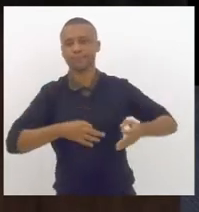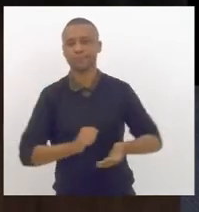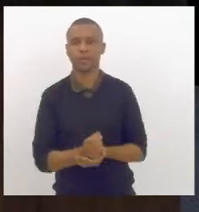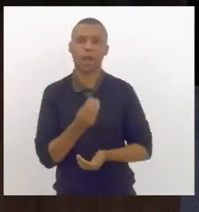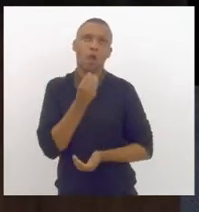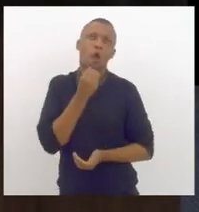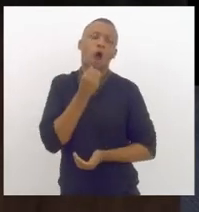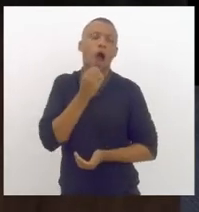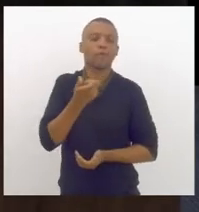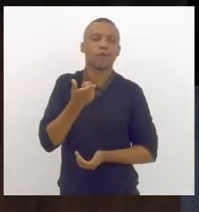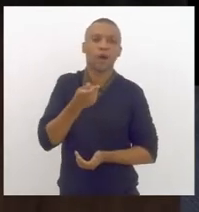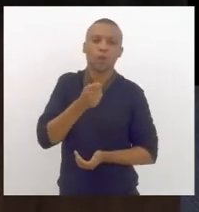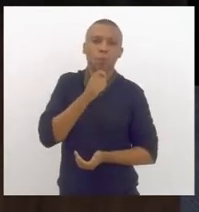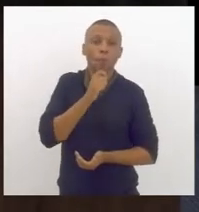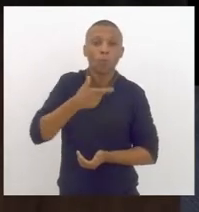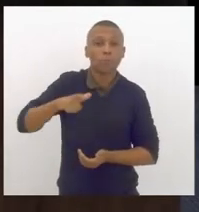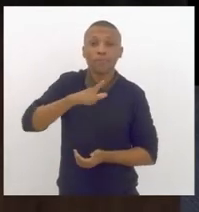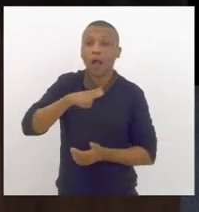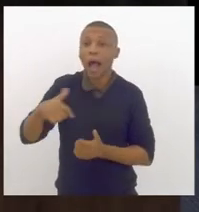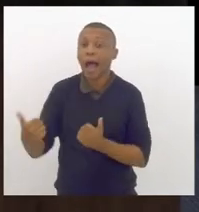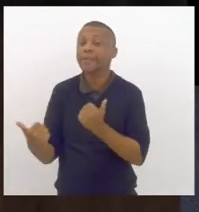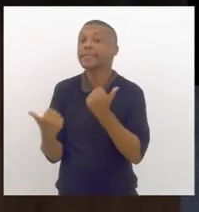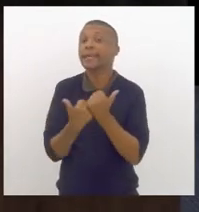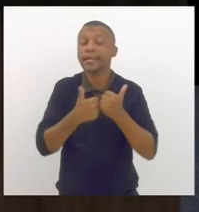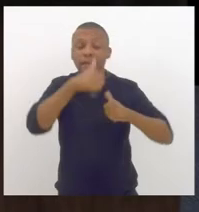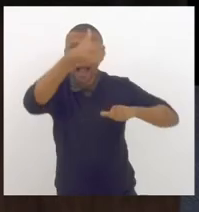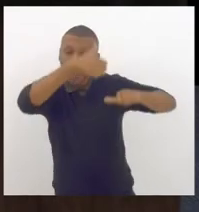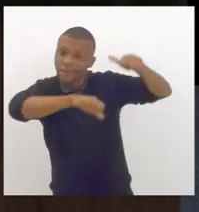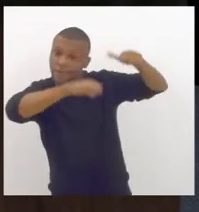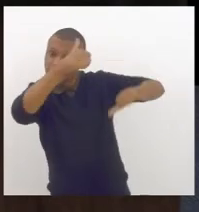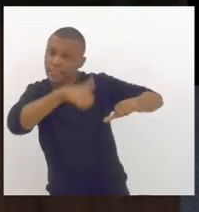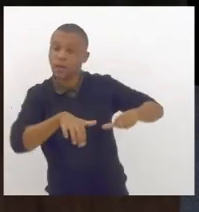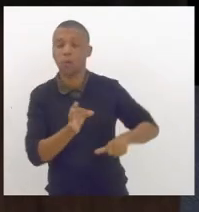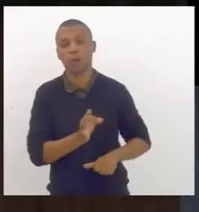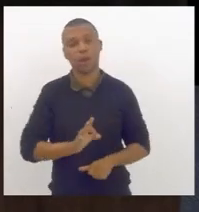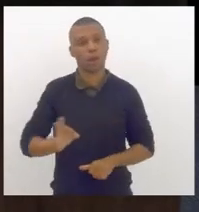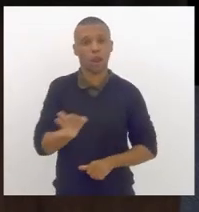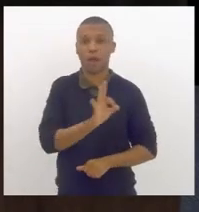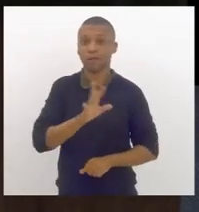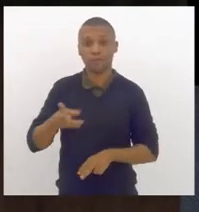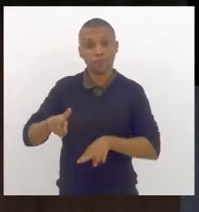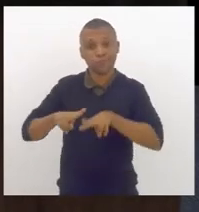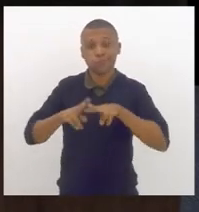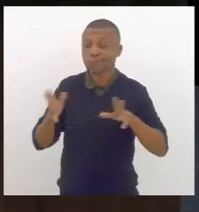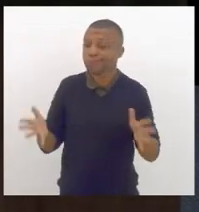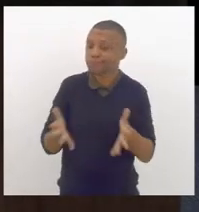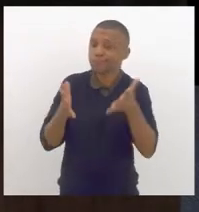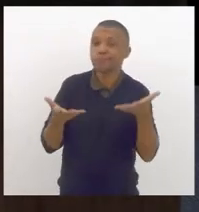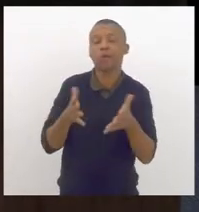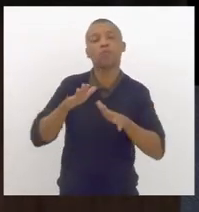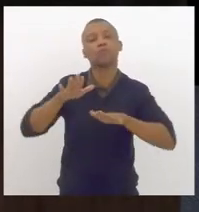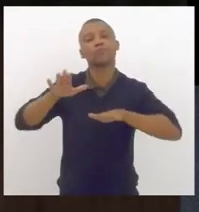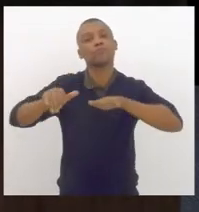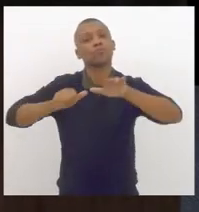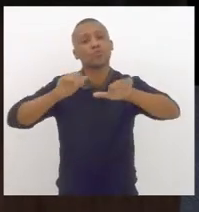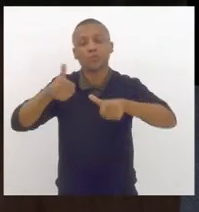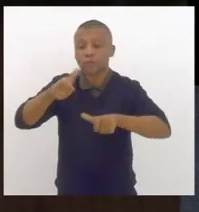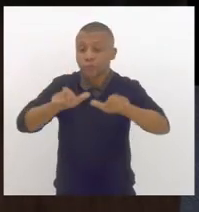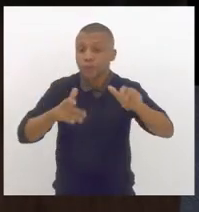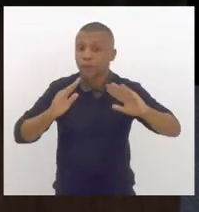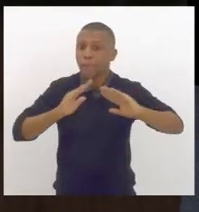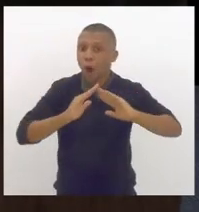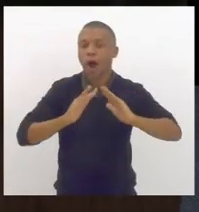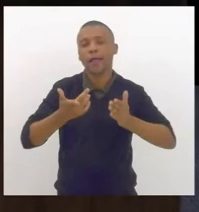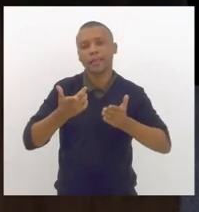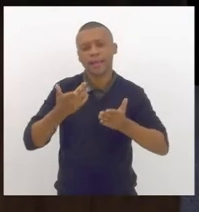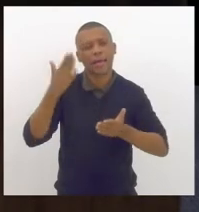ali por nenhuma assistência técnica. Foi ali a partir da vontade do mutirão de moradores e moradoras que sabem que